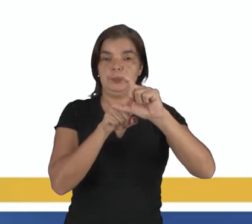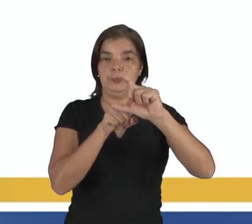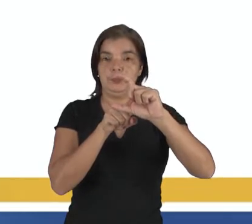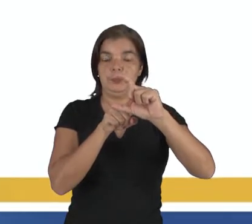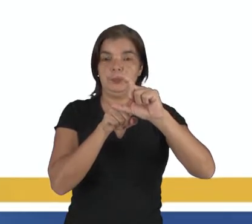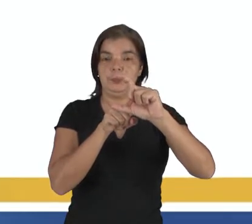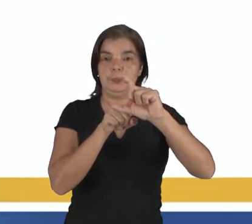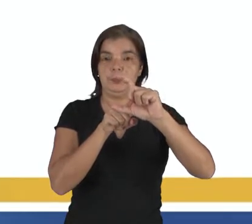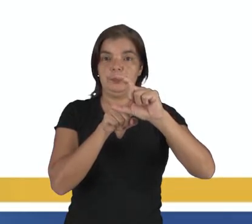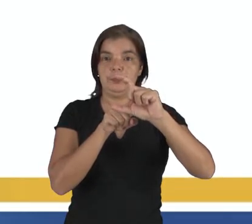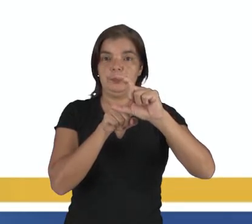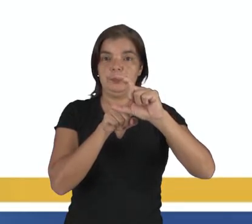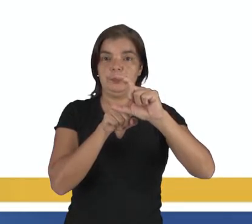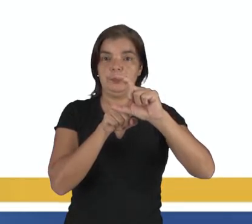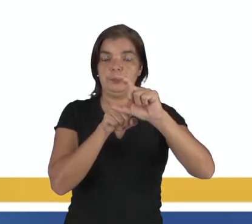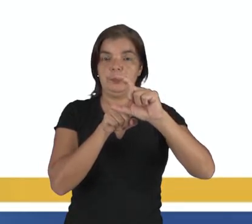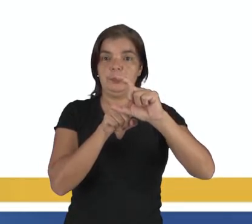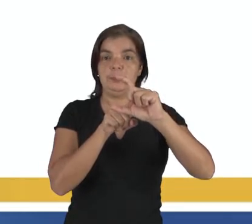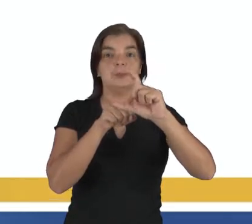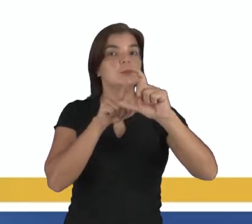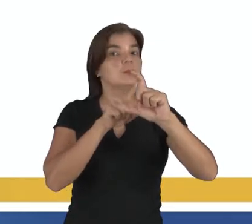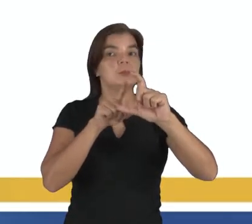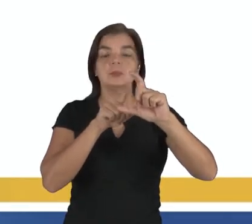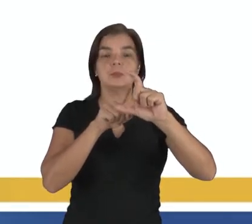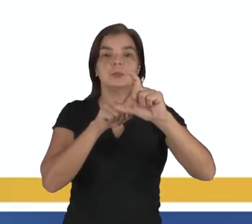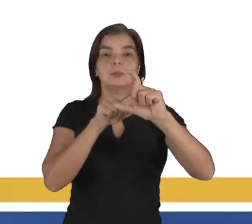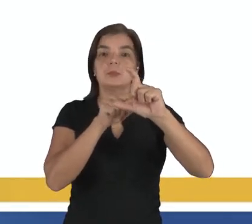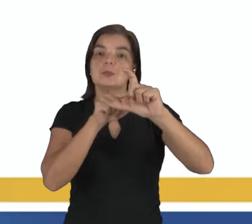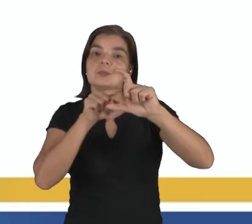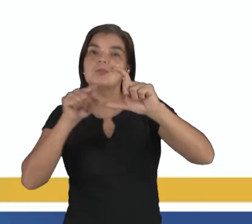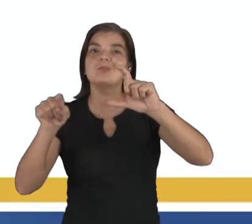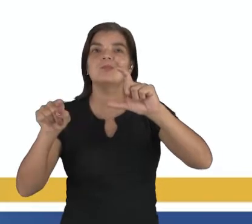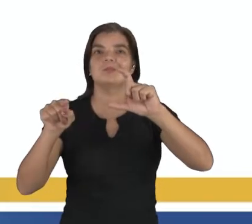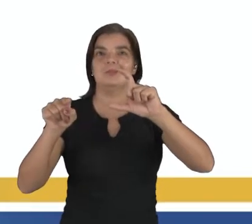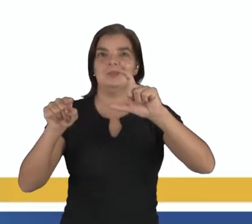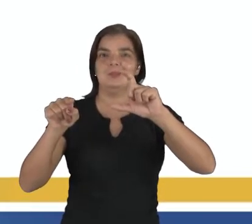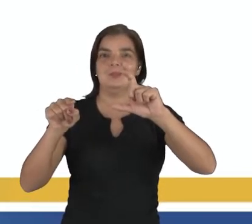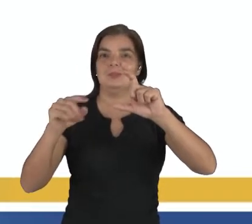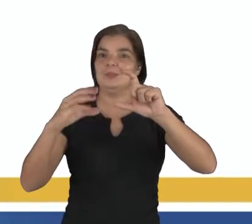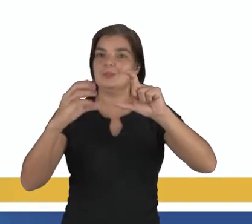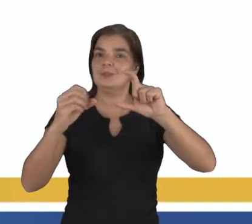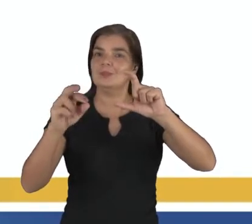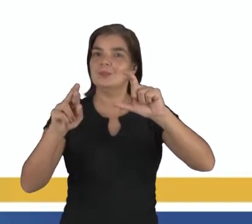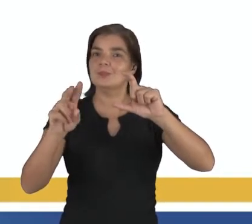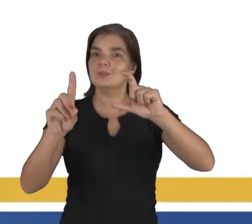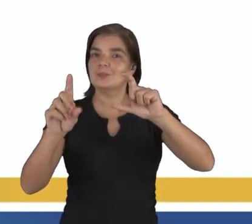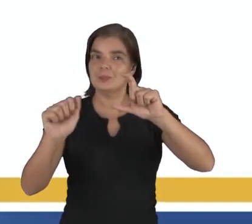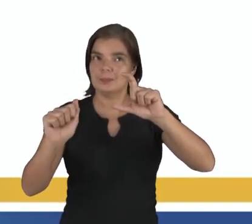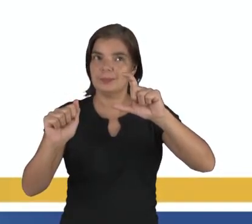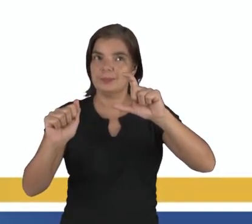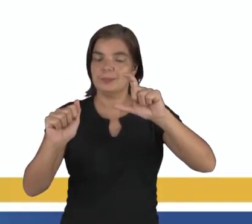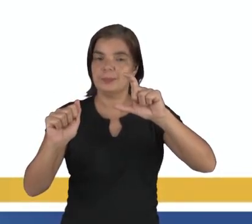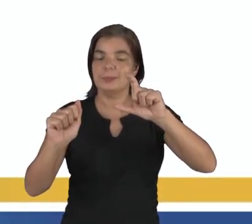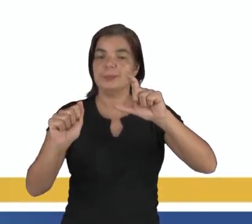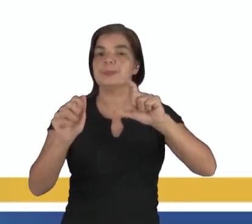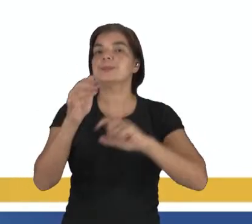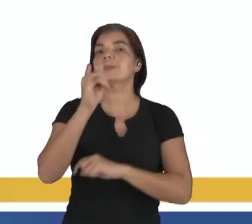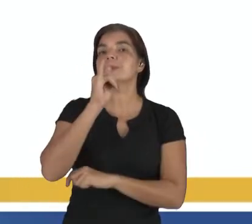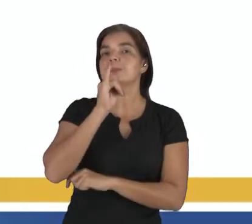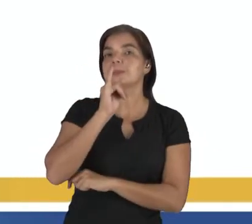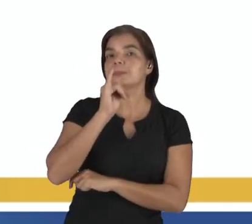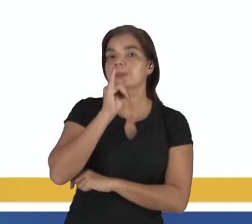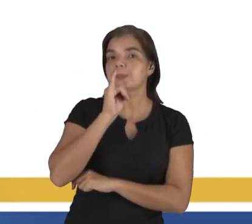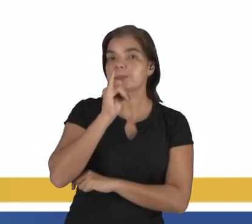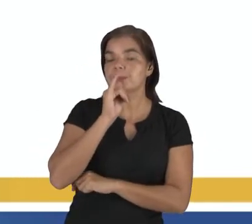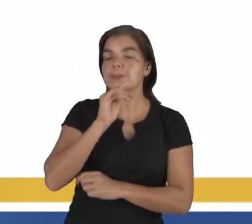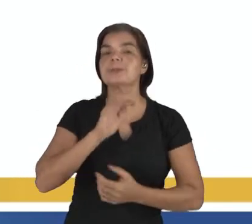da circunferência e que não passe pelo centro, é chamado de corda. Como vocês